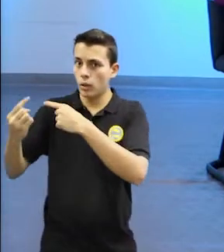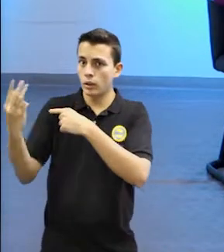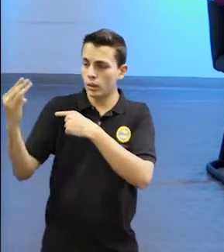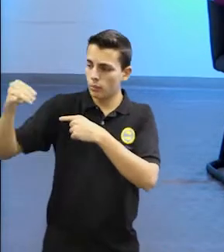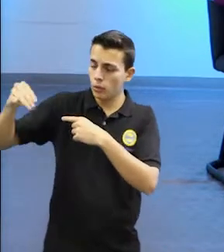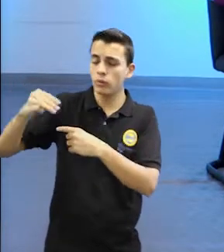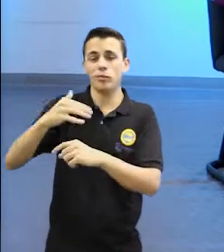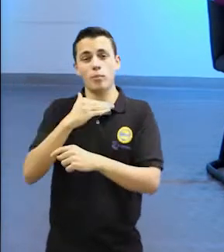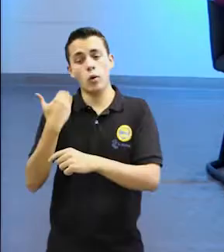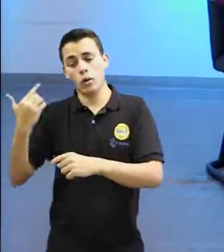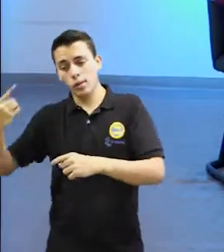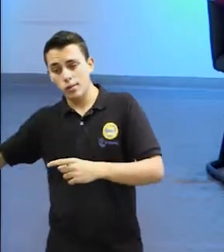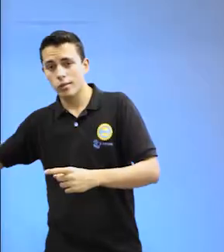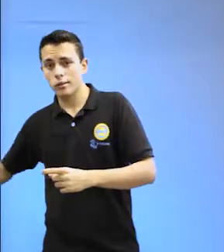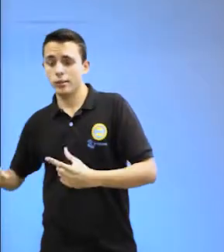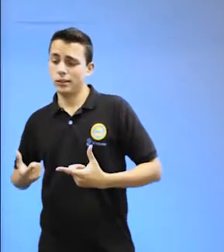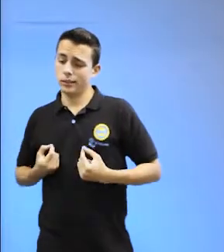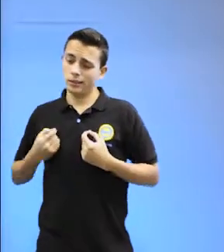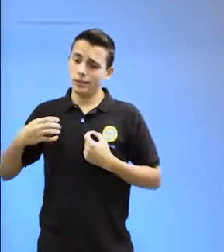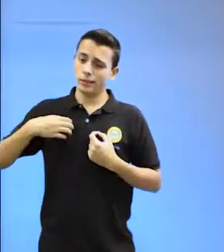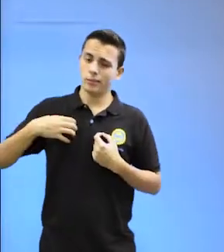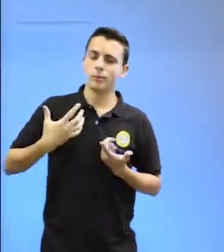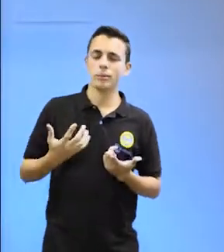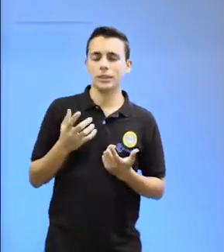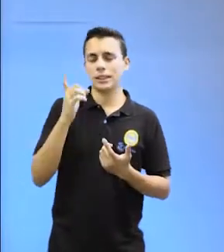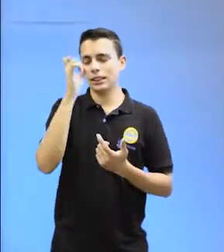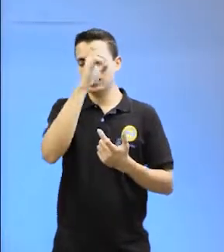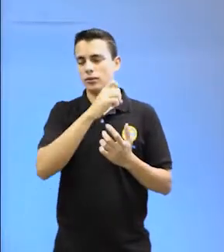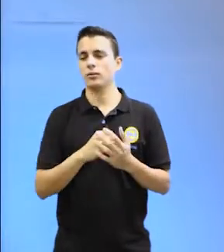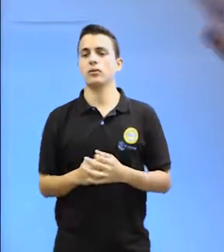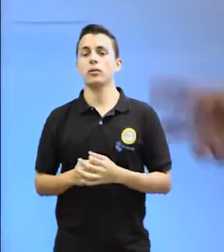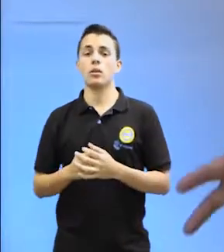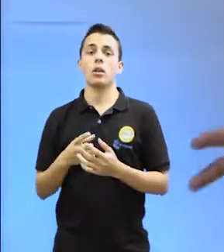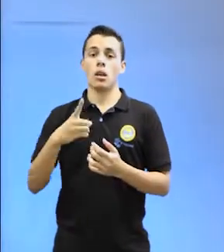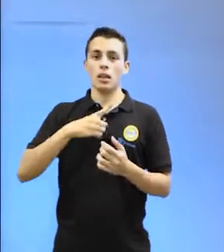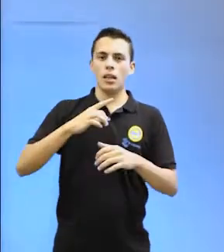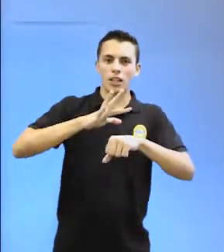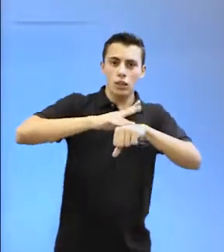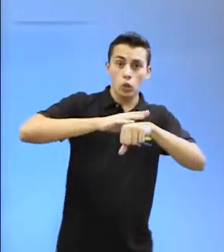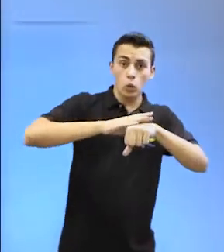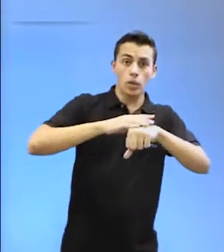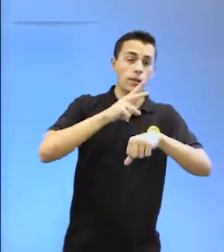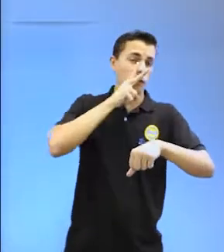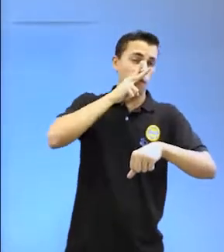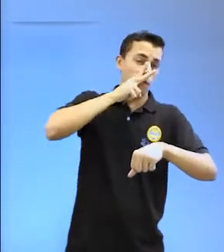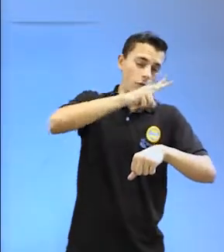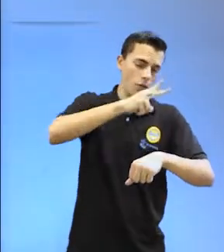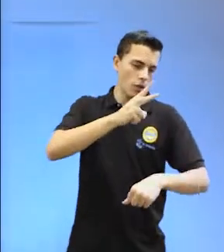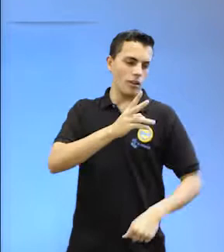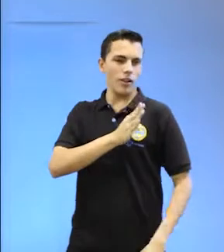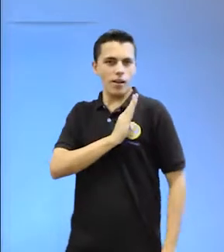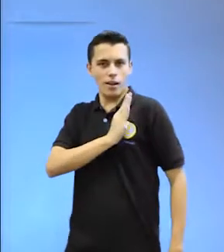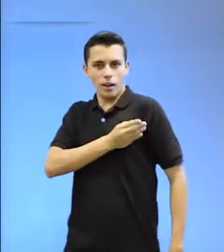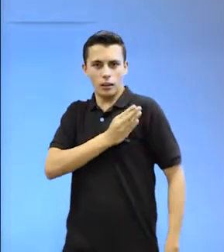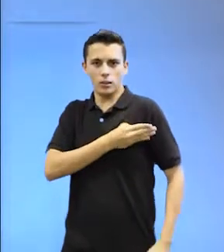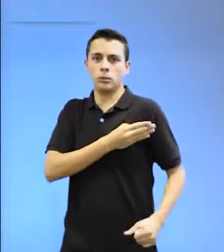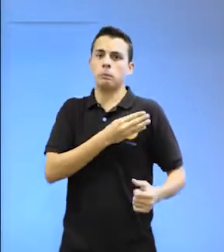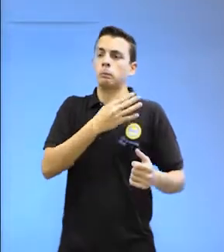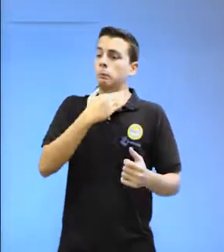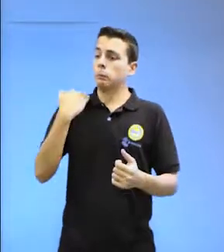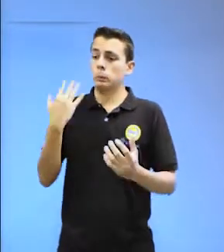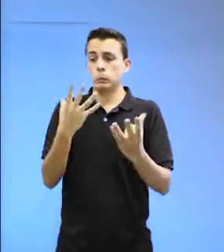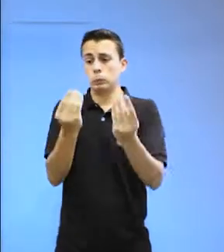No Brasil, a segunda doença que mais mata é o câncer de mama, que mais mata a mulher, só perde para as doenças